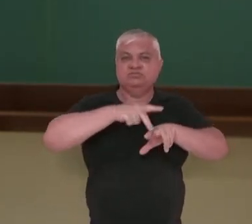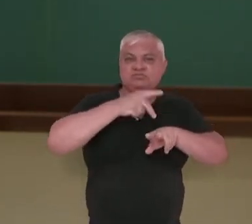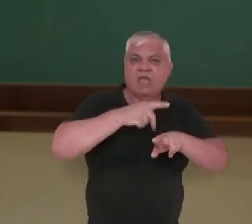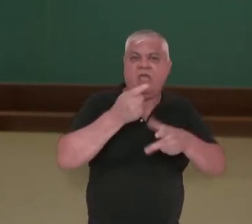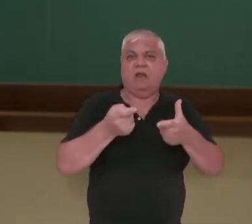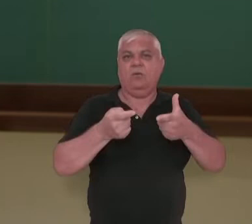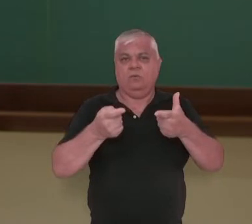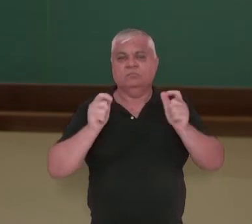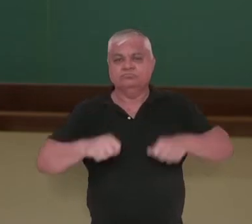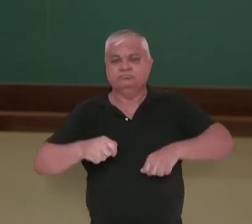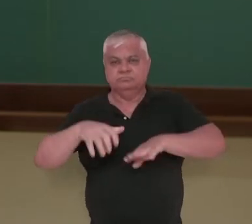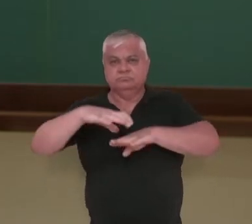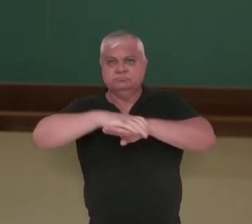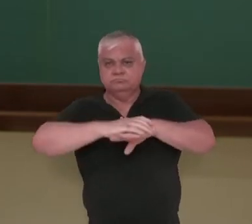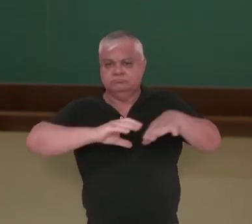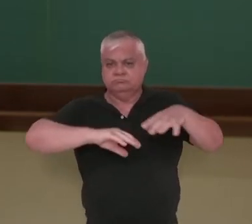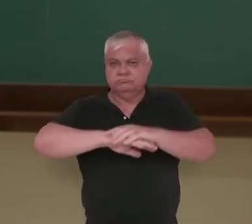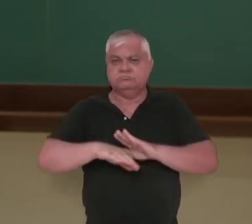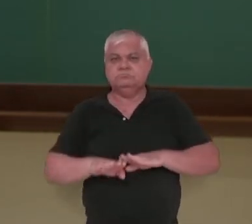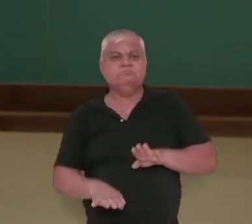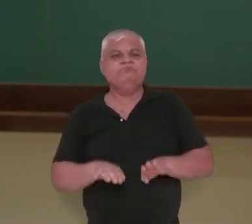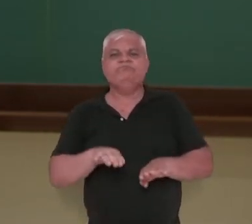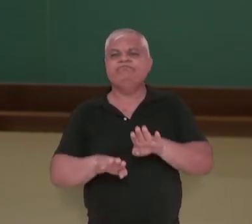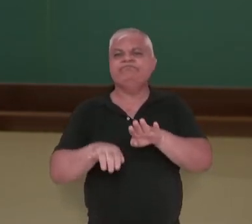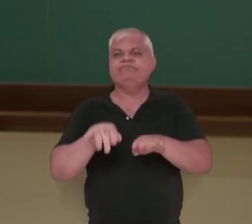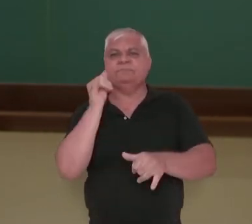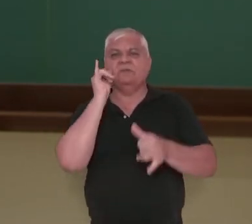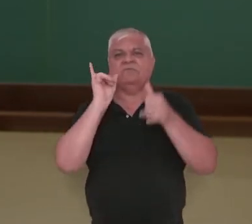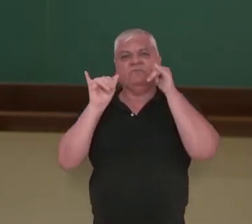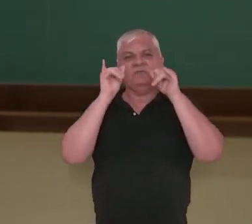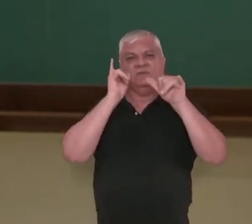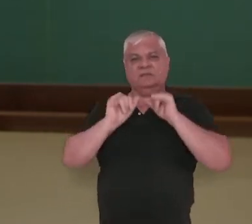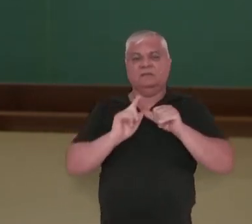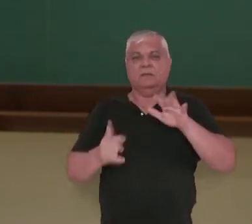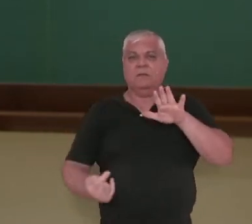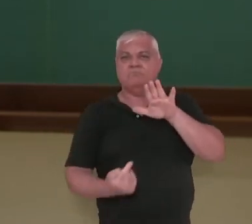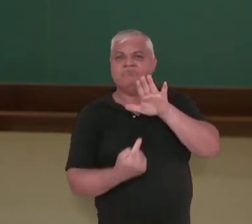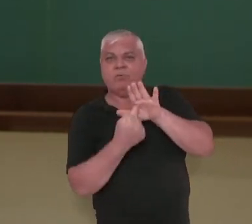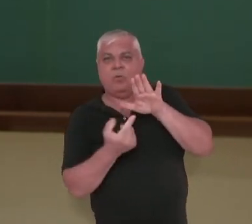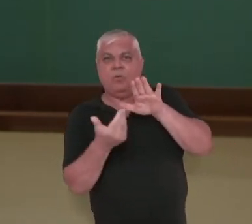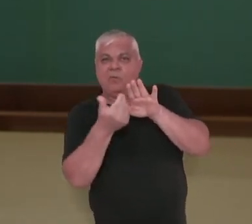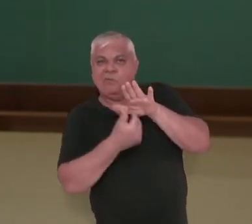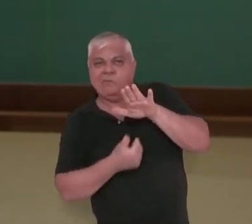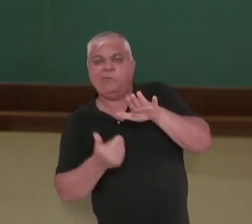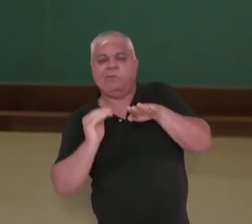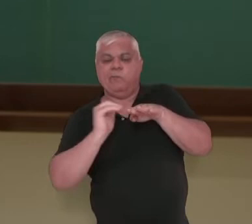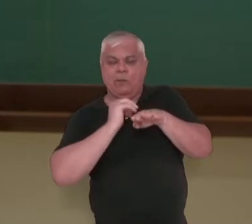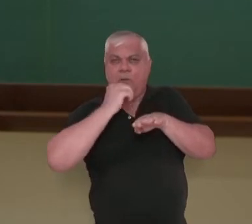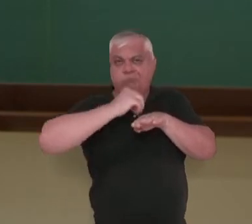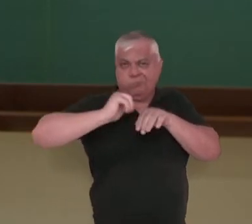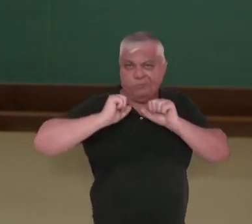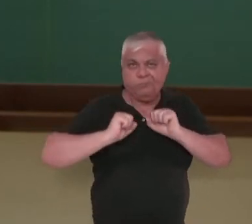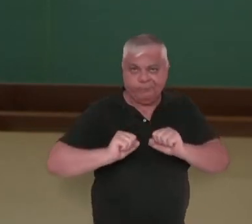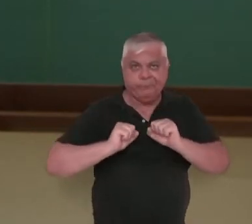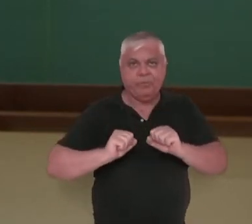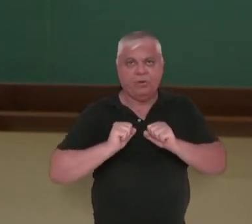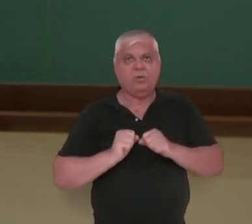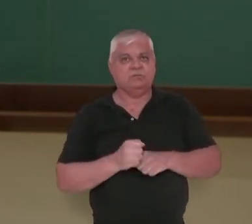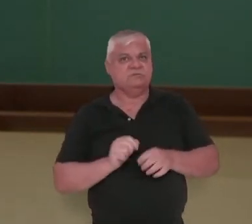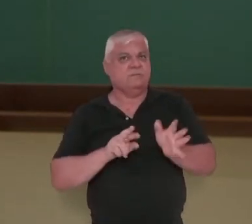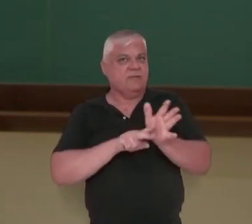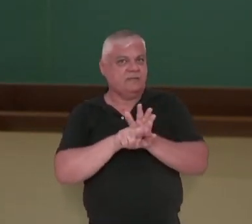ali então a perfuração com esses objetos cortantes, enferrujados, que podem ali transmitir para a gente ali essa bactéria causadora